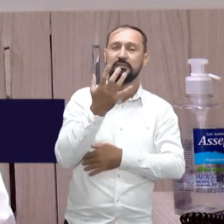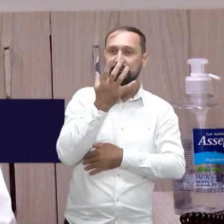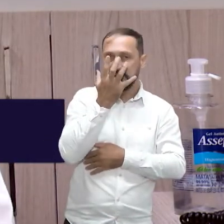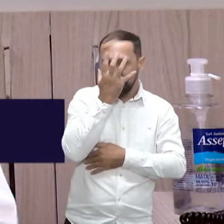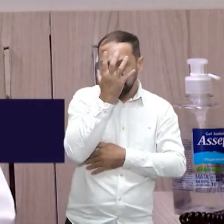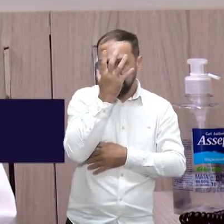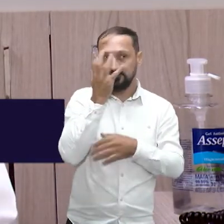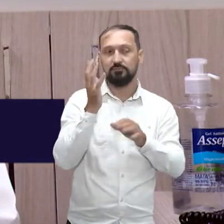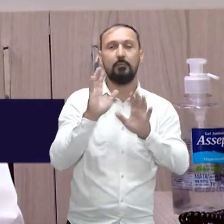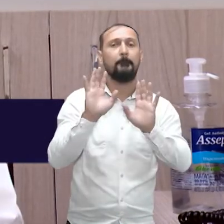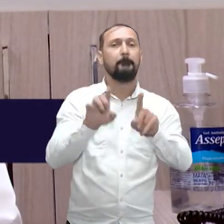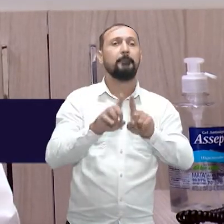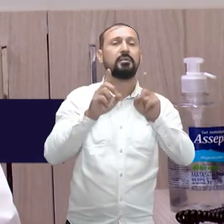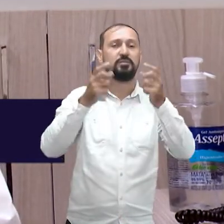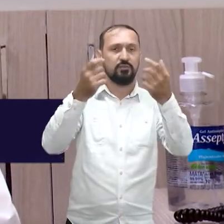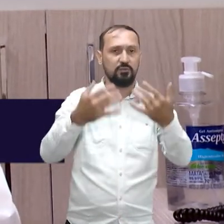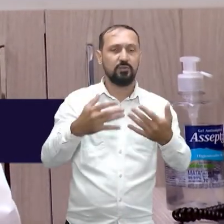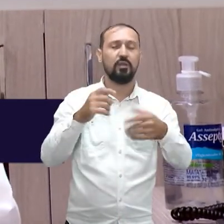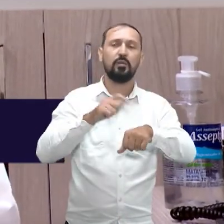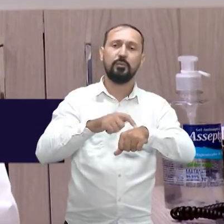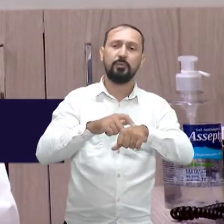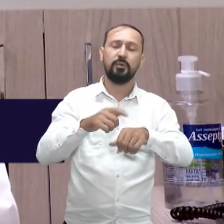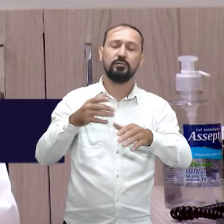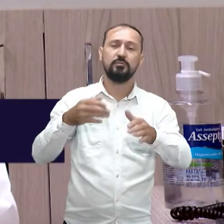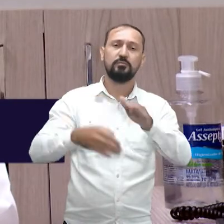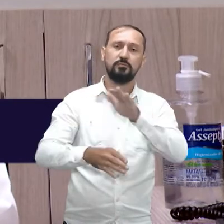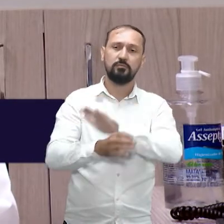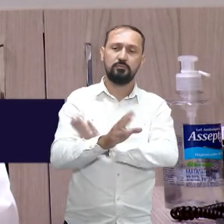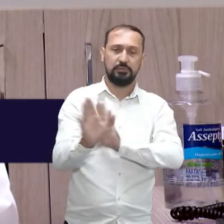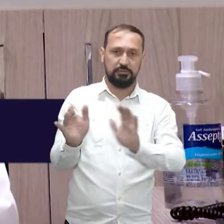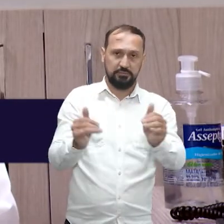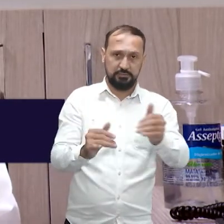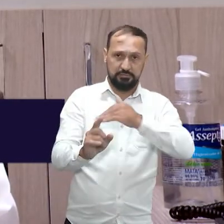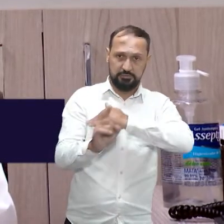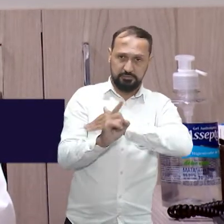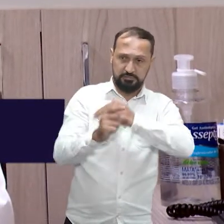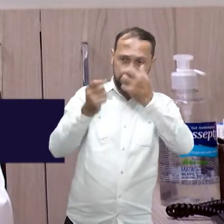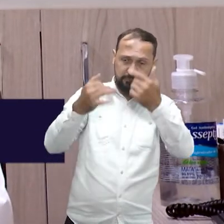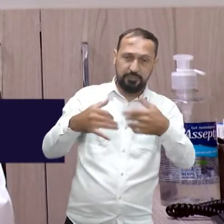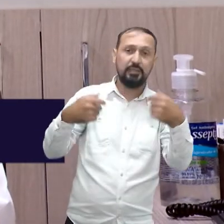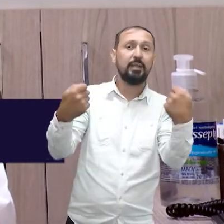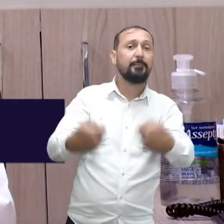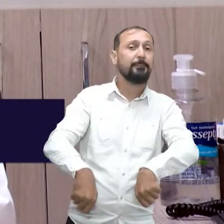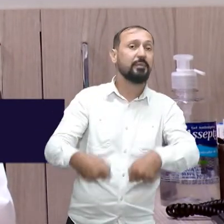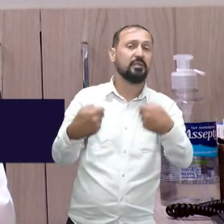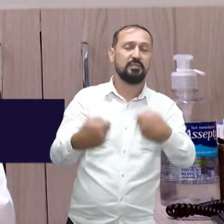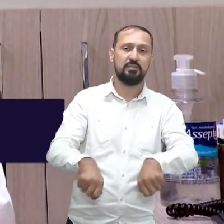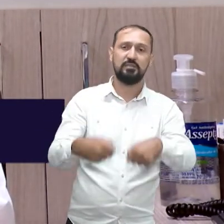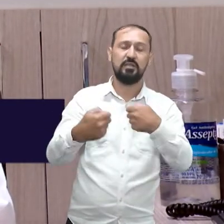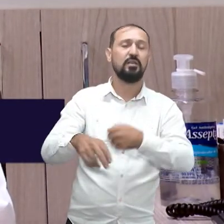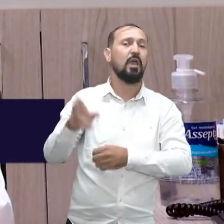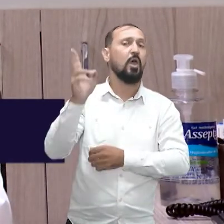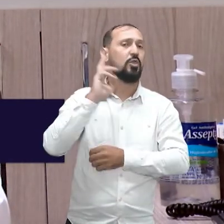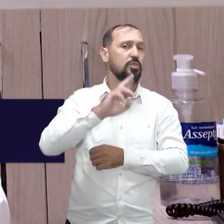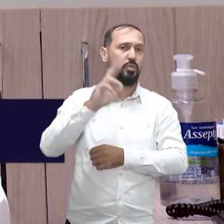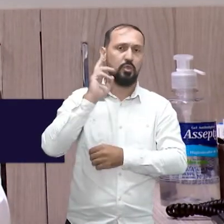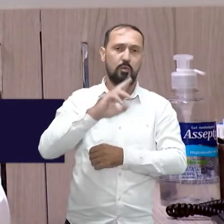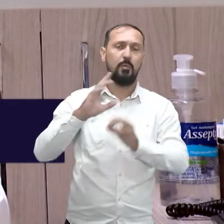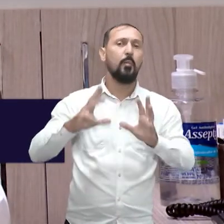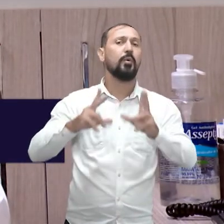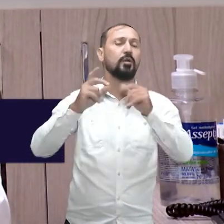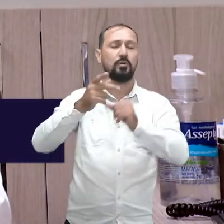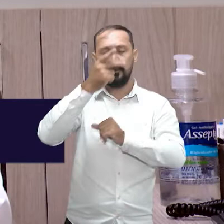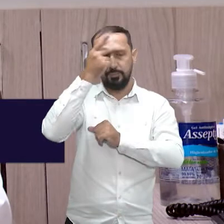um tabu, um pouco de constrangimento, mas isso é esclarecido durante a consulta e o paciente entende a necessidade e que